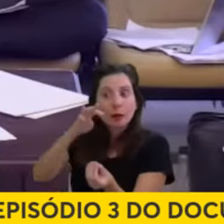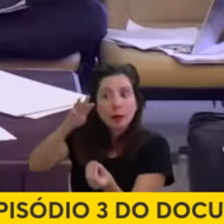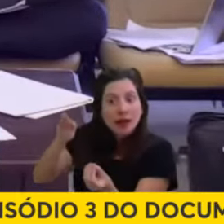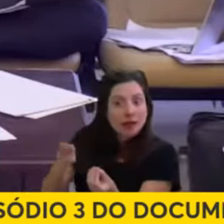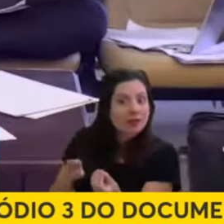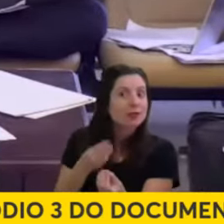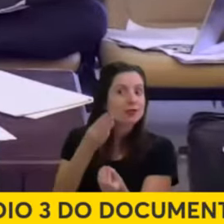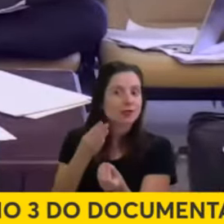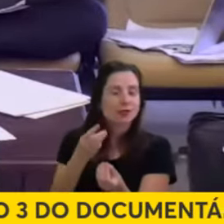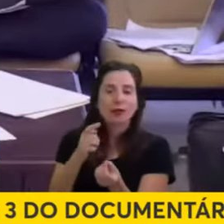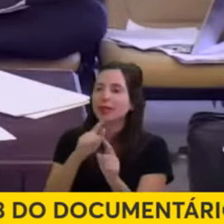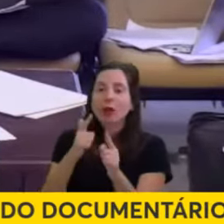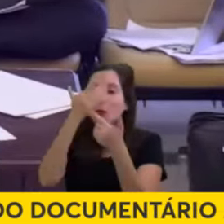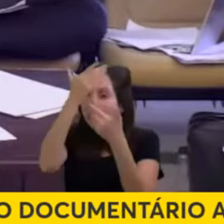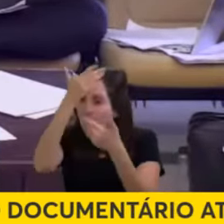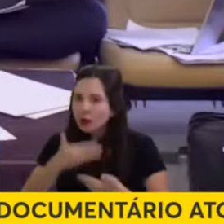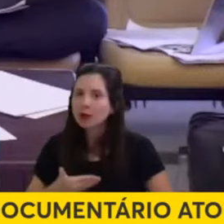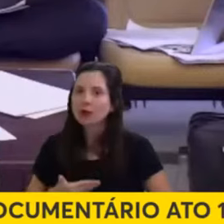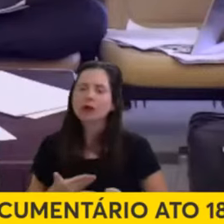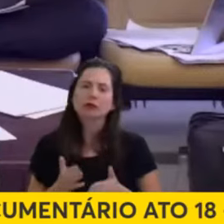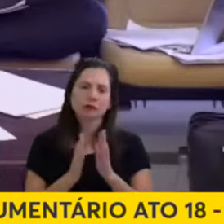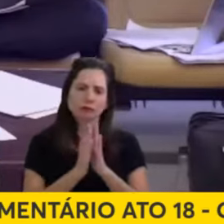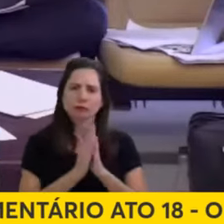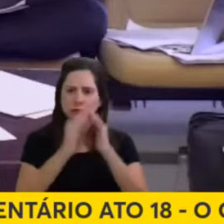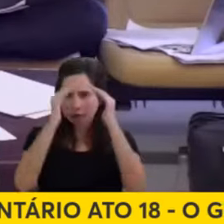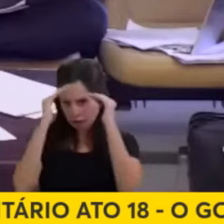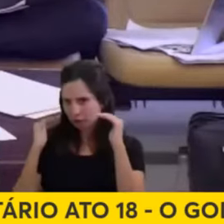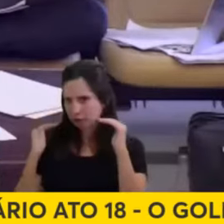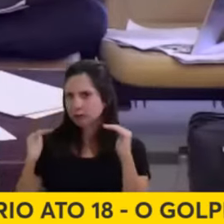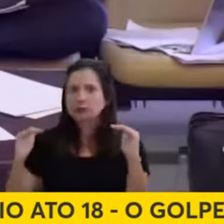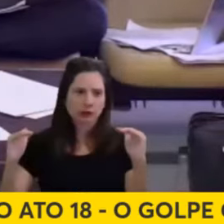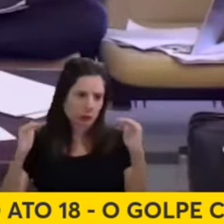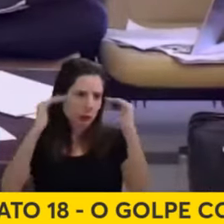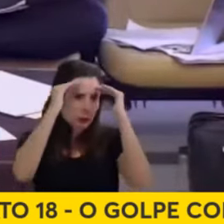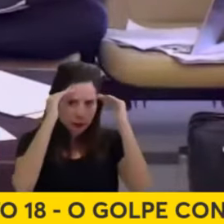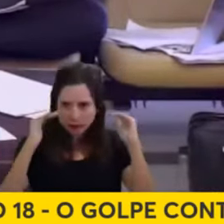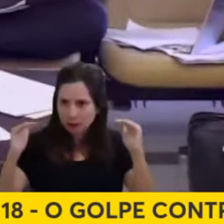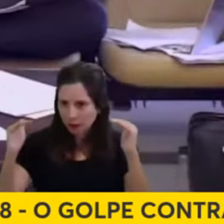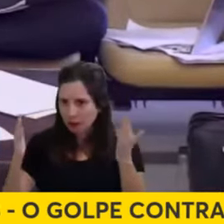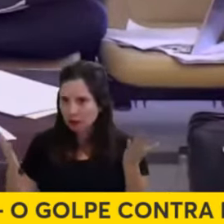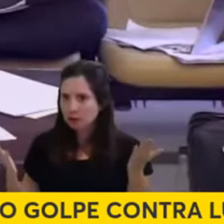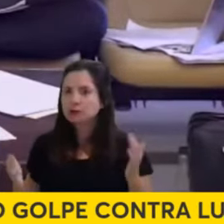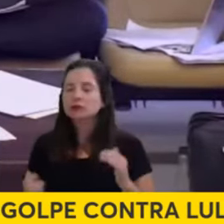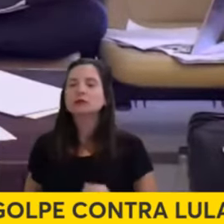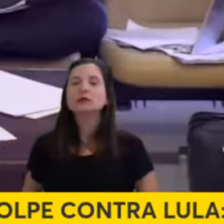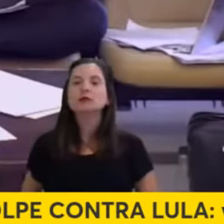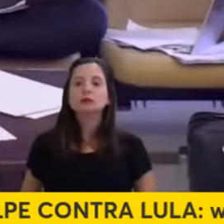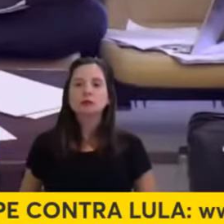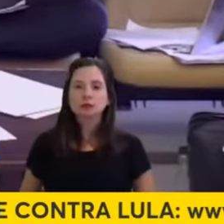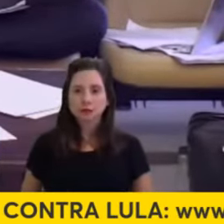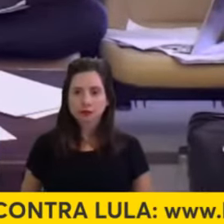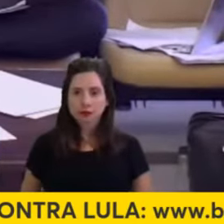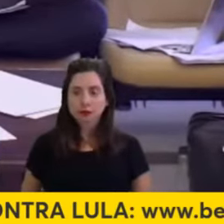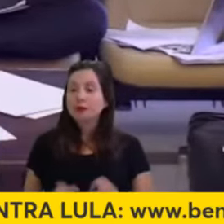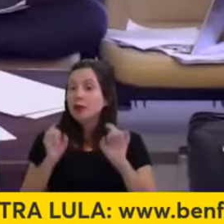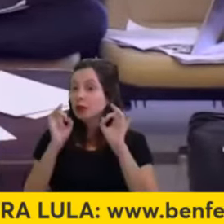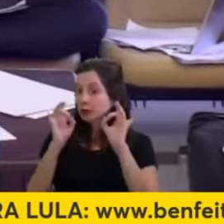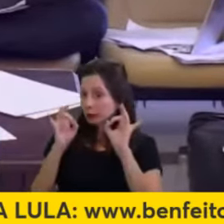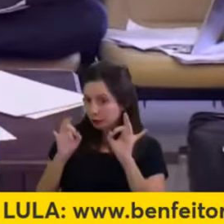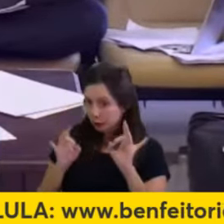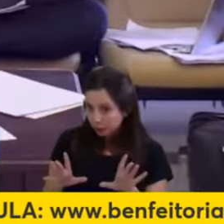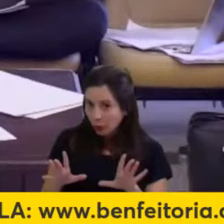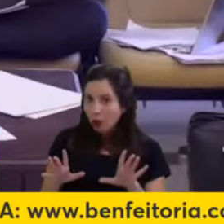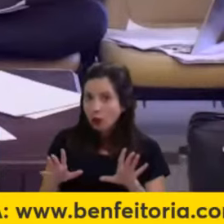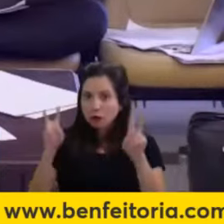excelência com devido respeito com devido respeito somente reconhecer a irregularidade desse